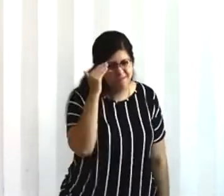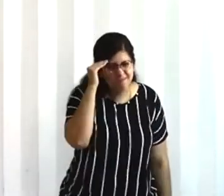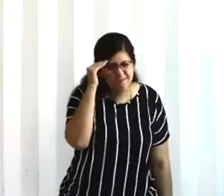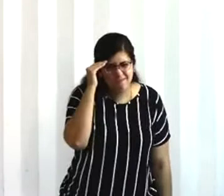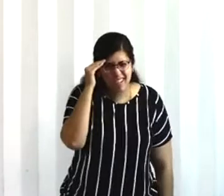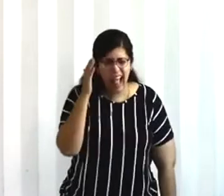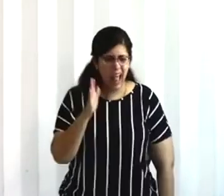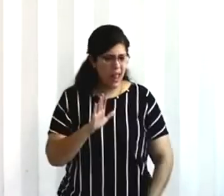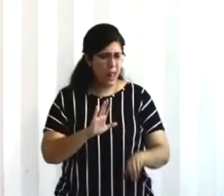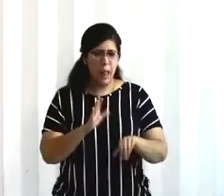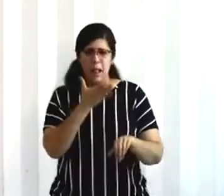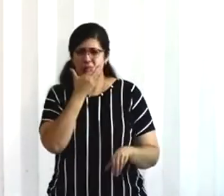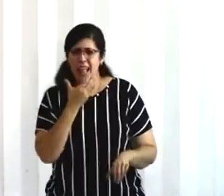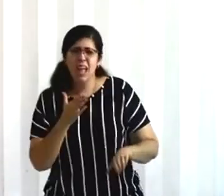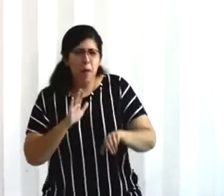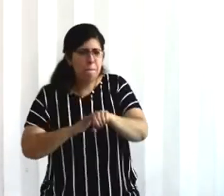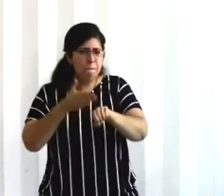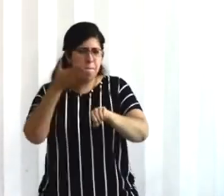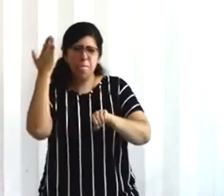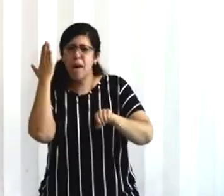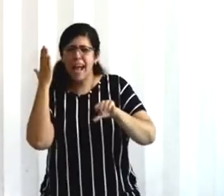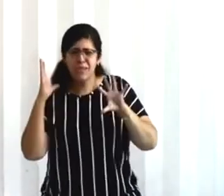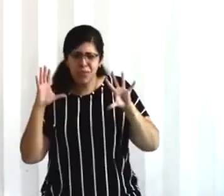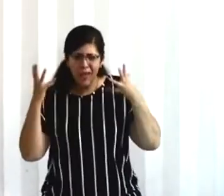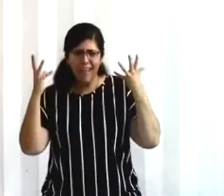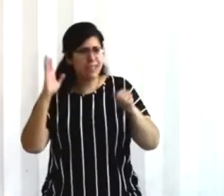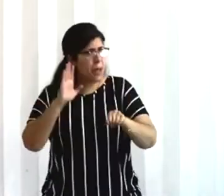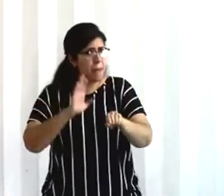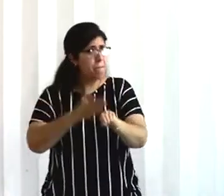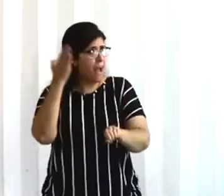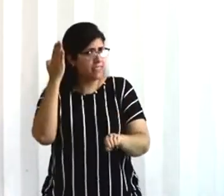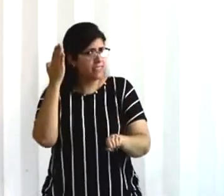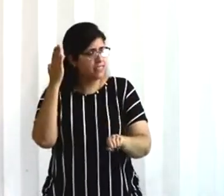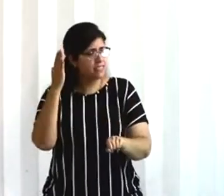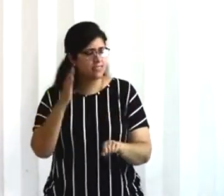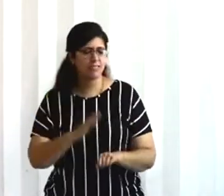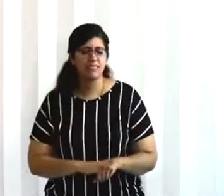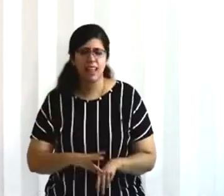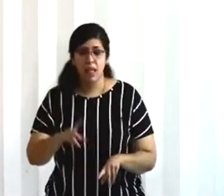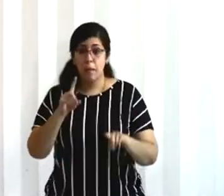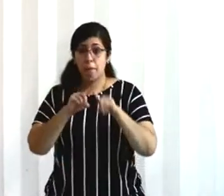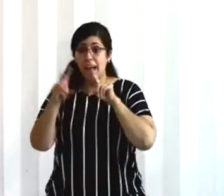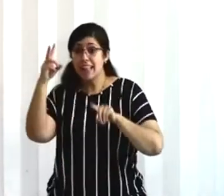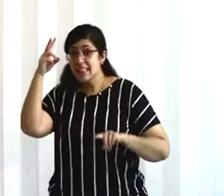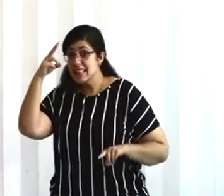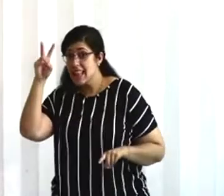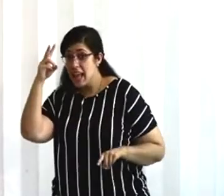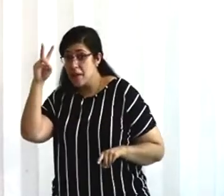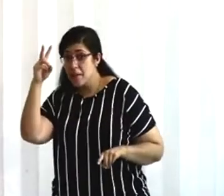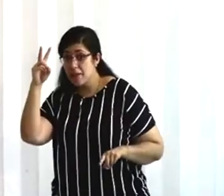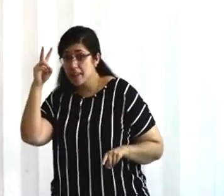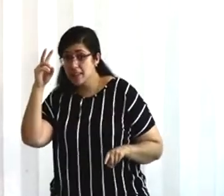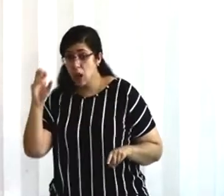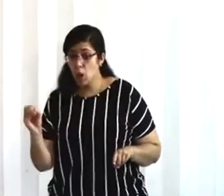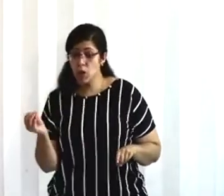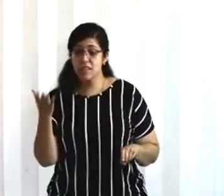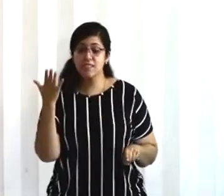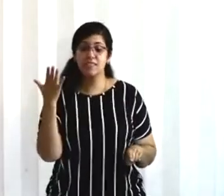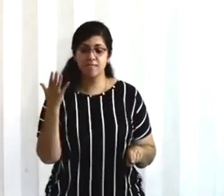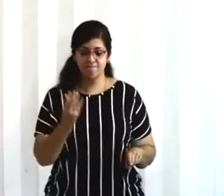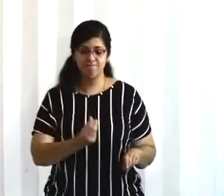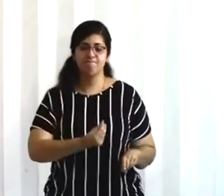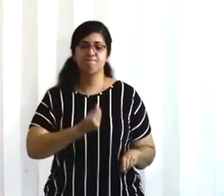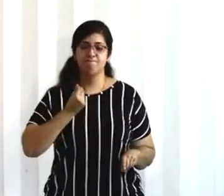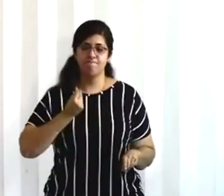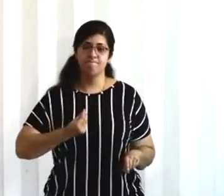uma festa. O Natal, de fato, é um lembrete daquilo que aconteceu em nossa vida, nós que somos filhos